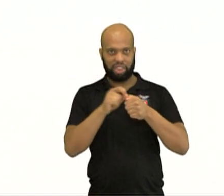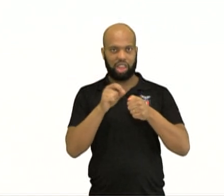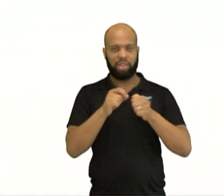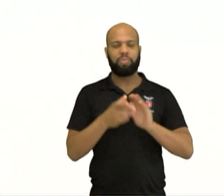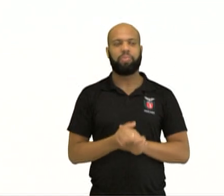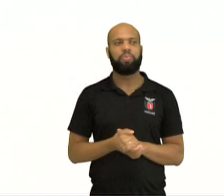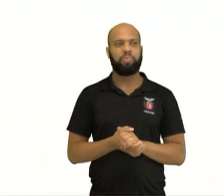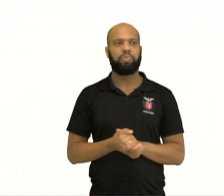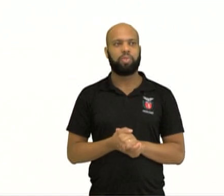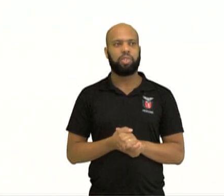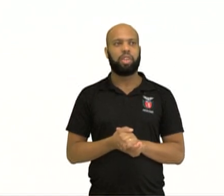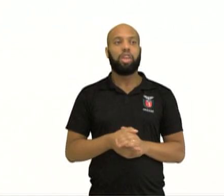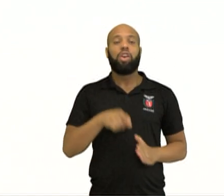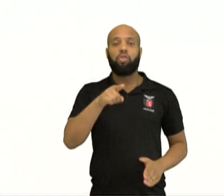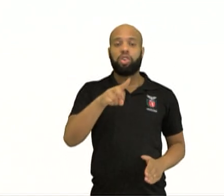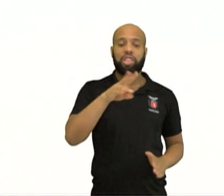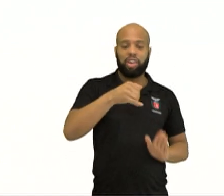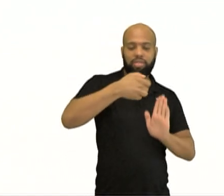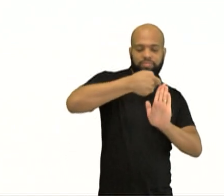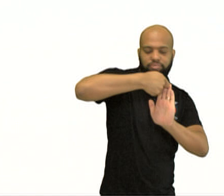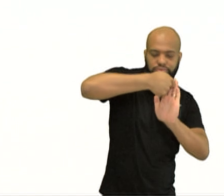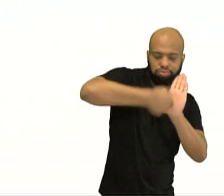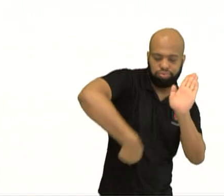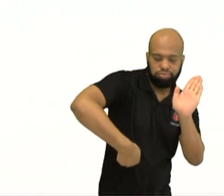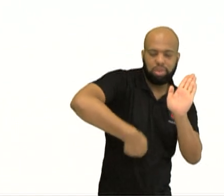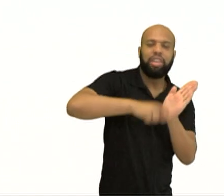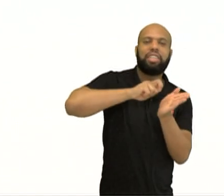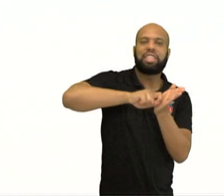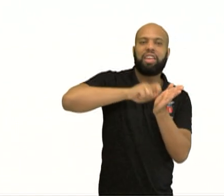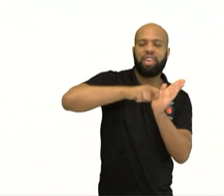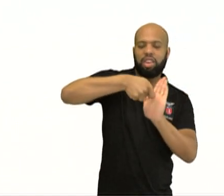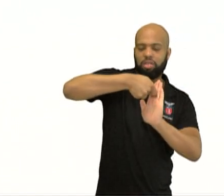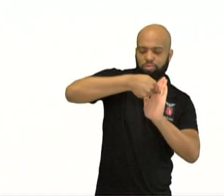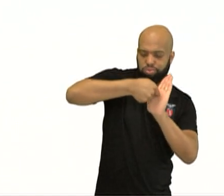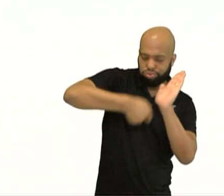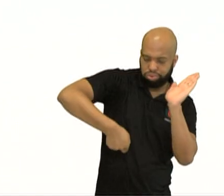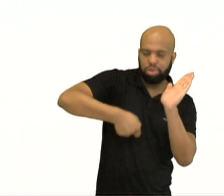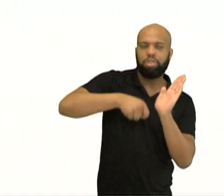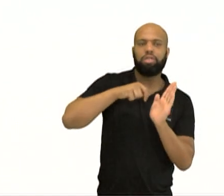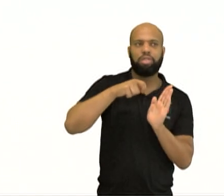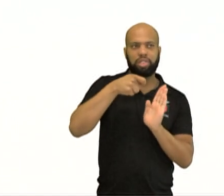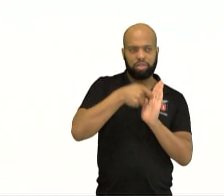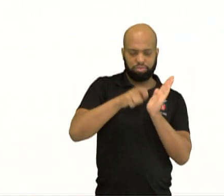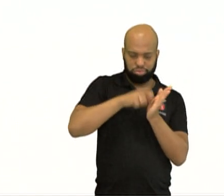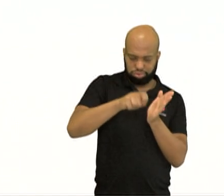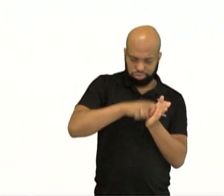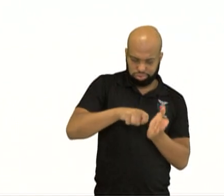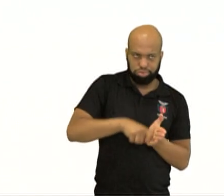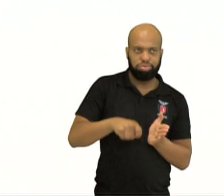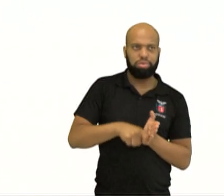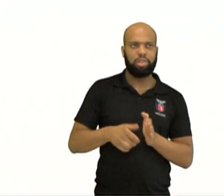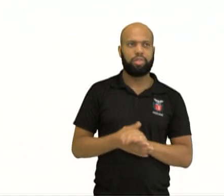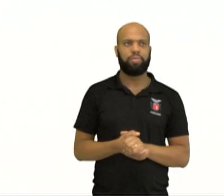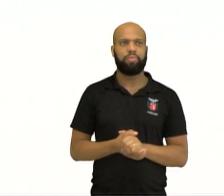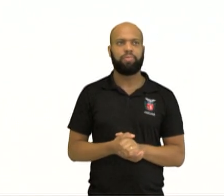Olha, discorra. O que é isso, professora? Discorra. Escreva